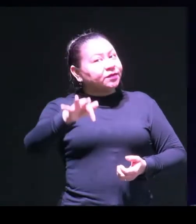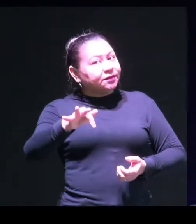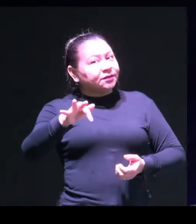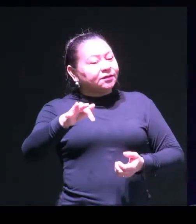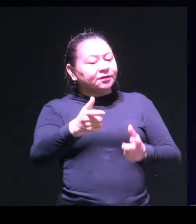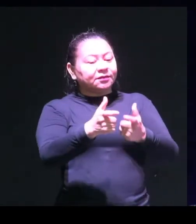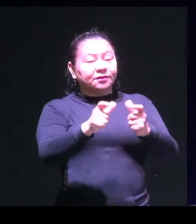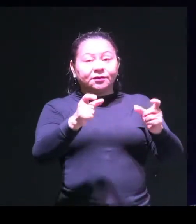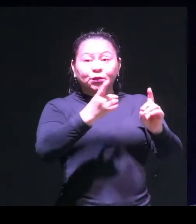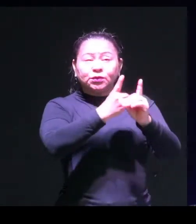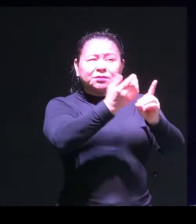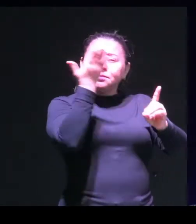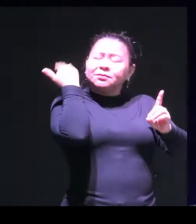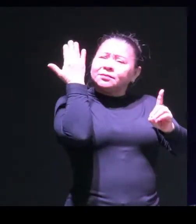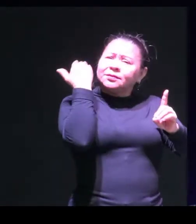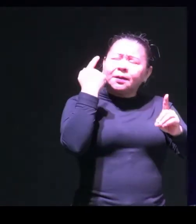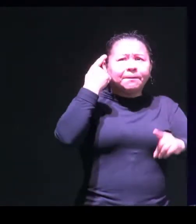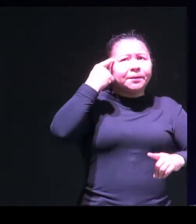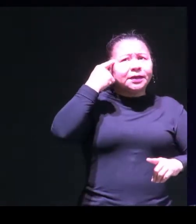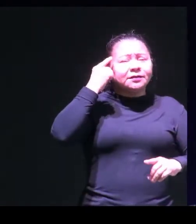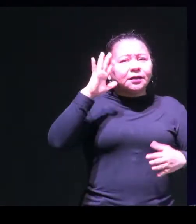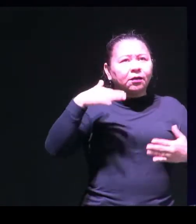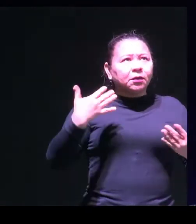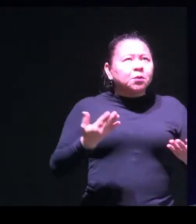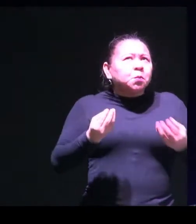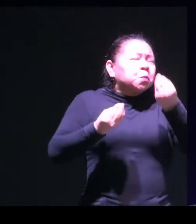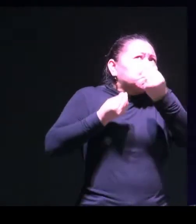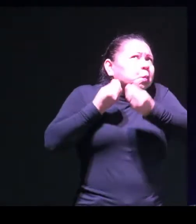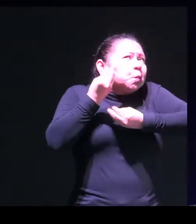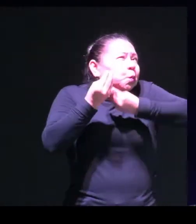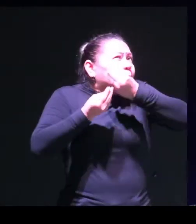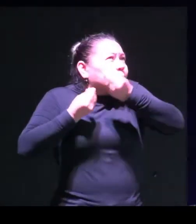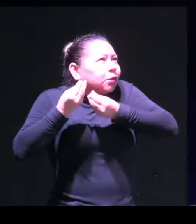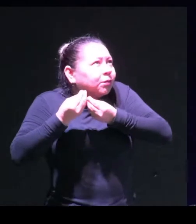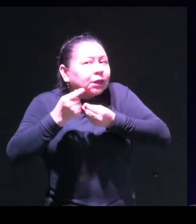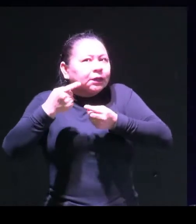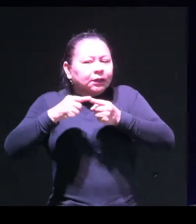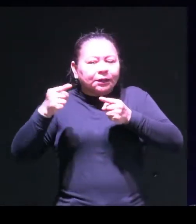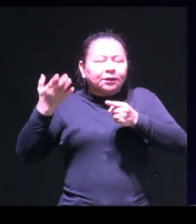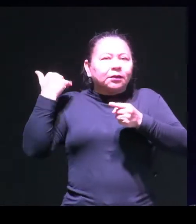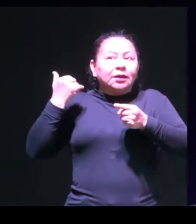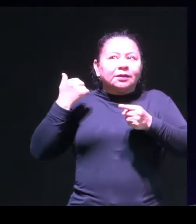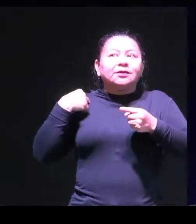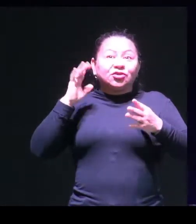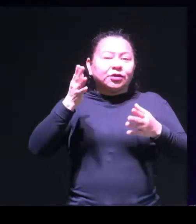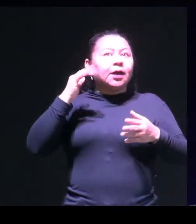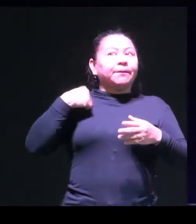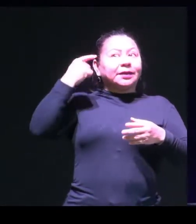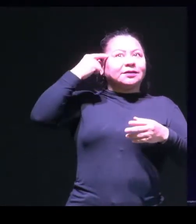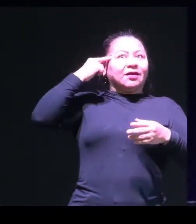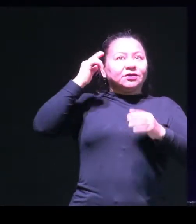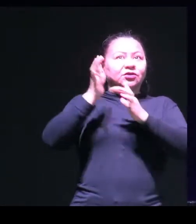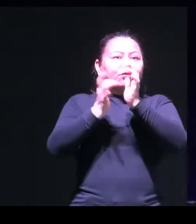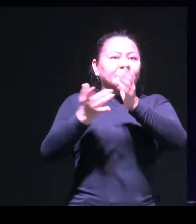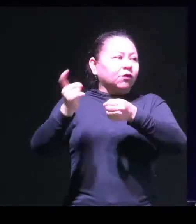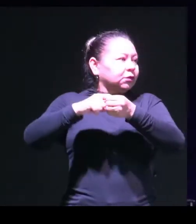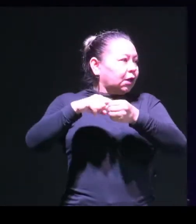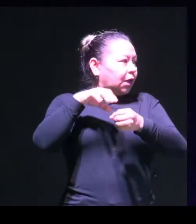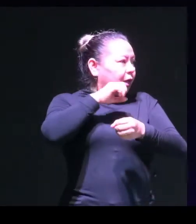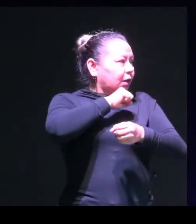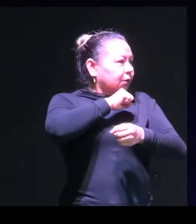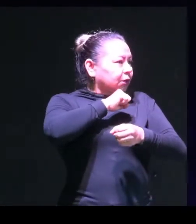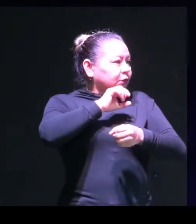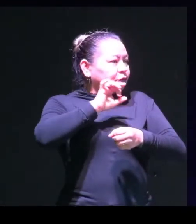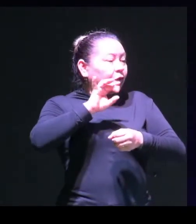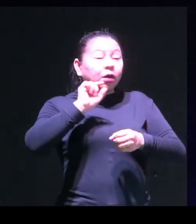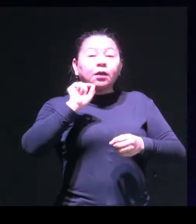Muitos discípulos, daqueles discípulos, pensavam que logo depois que destruísse aquele templo, Jesus já ia voltar, porque ele disse, olha, vai acontecer isso, isso, isso.